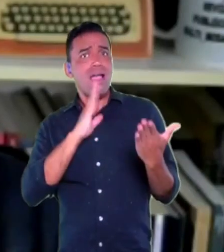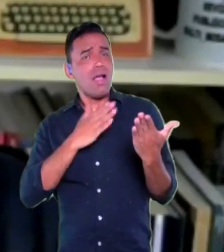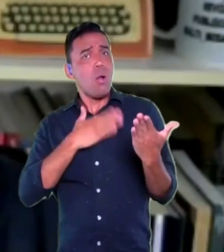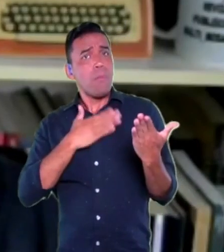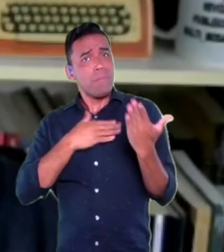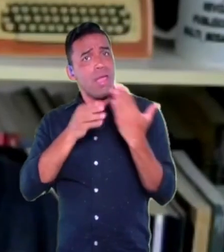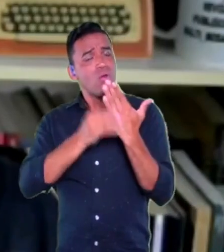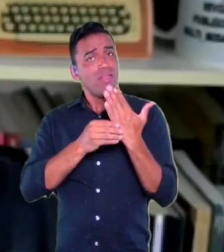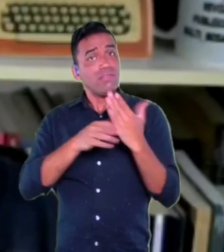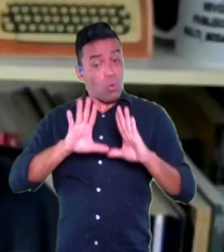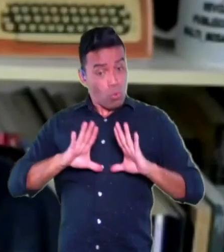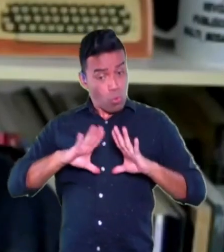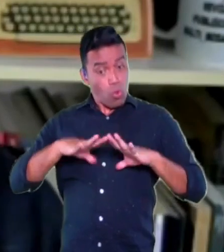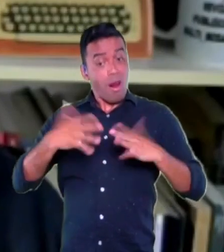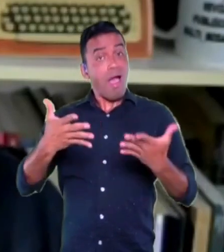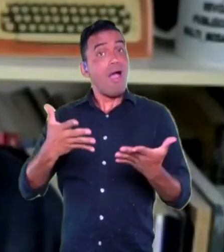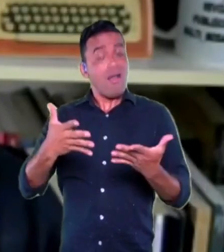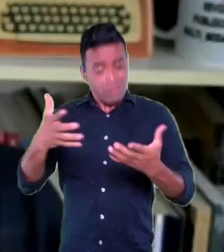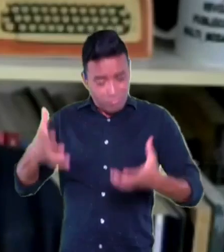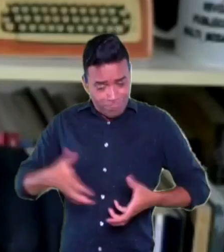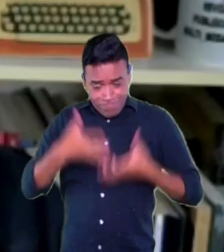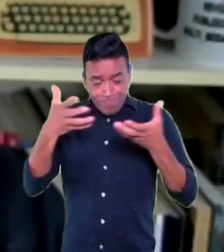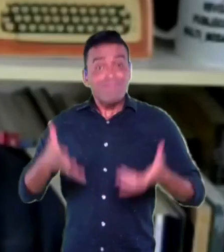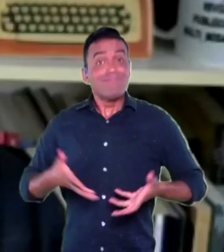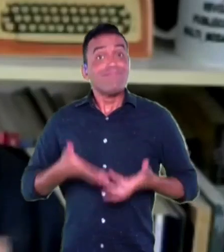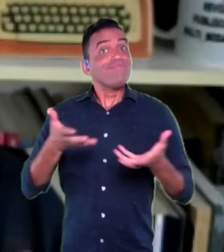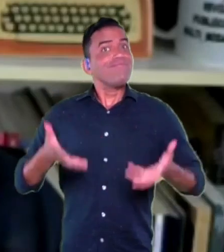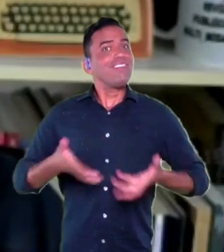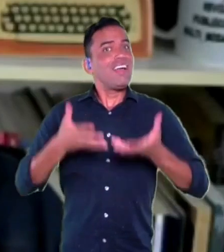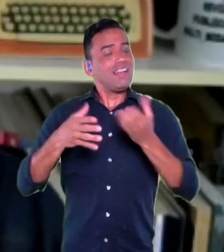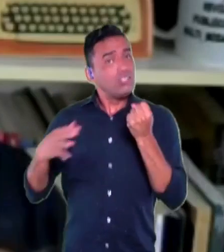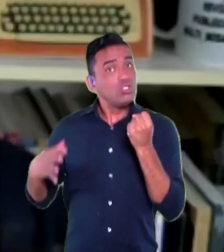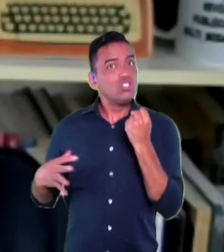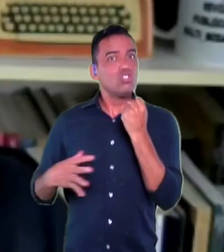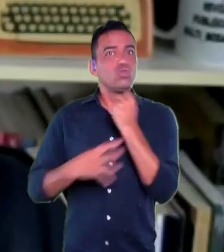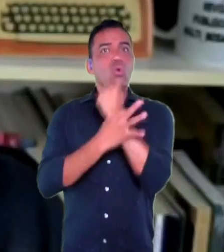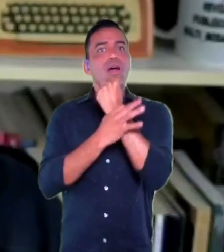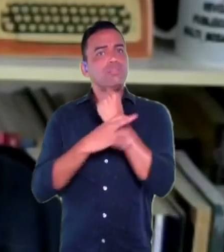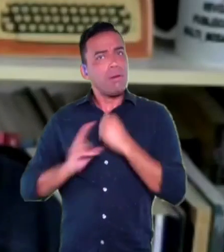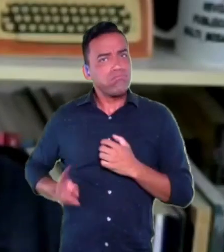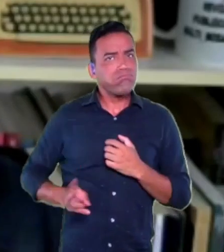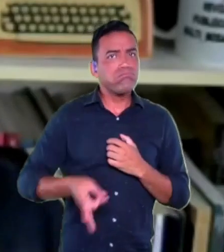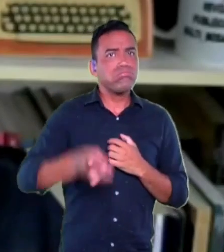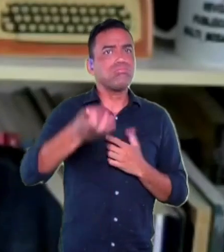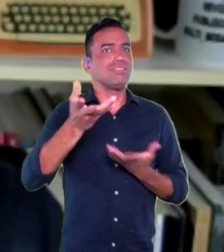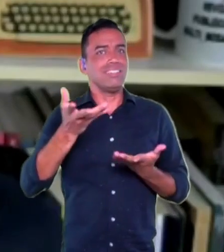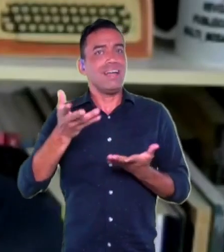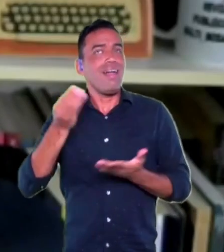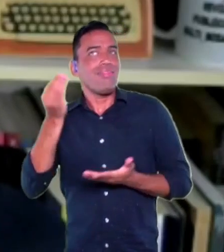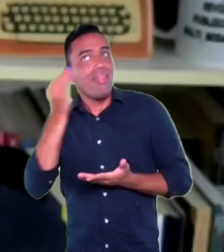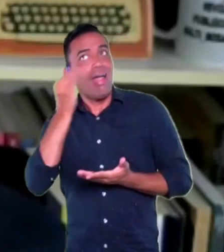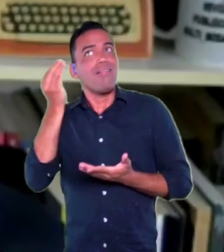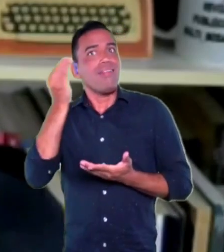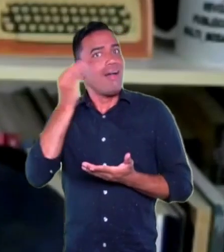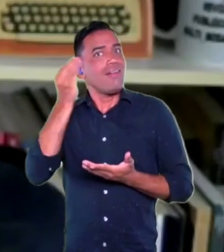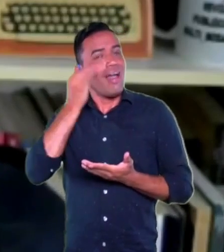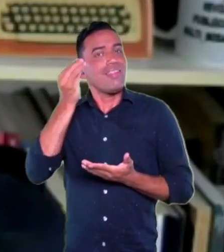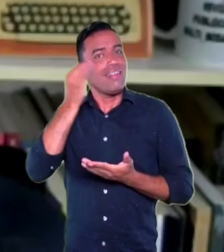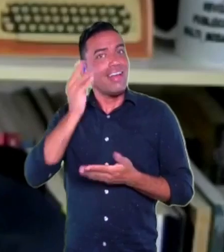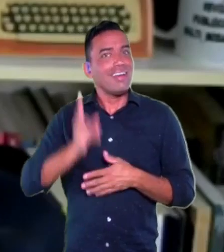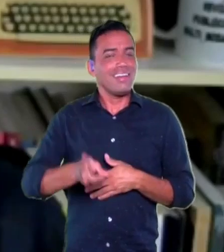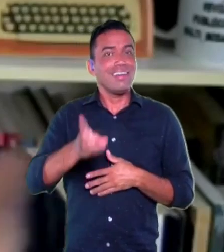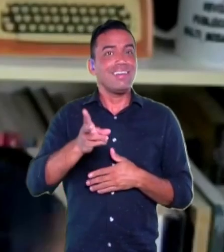te encoraja, né? Te dá um pouco assim mais de segurança para continuar e ir tentando. Então,